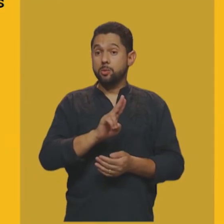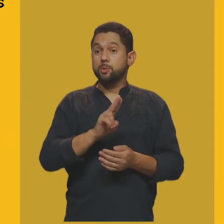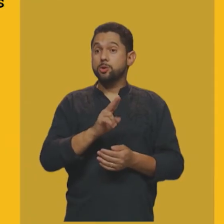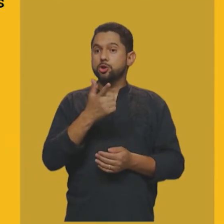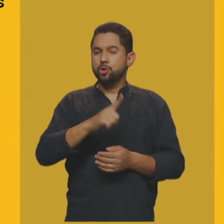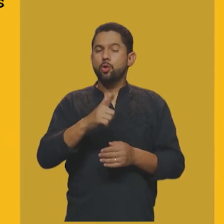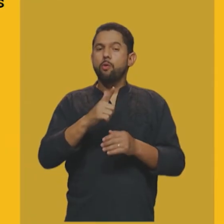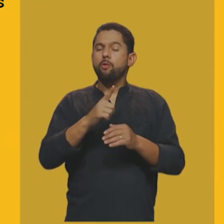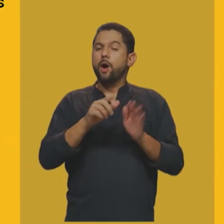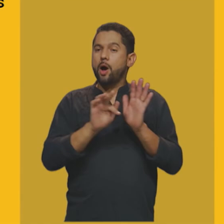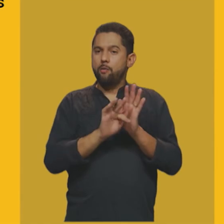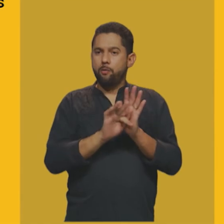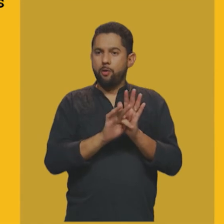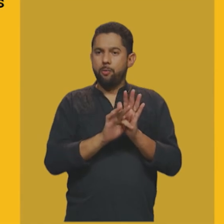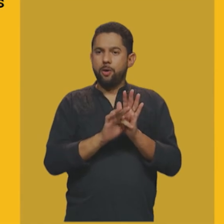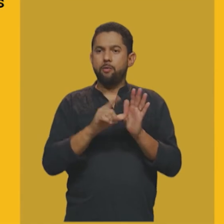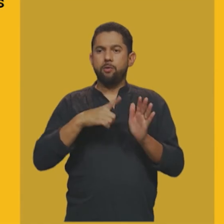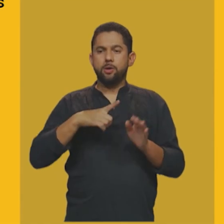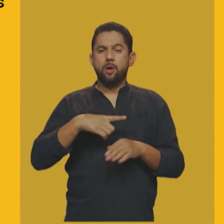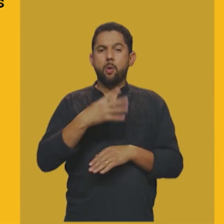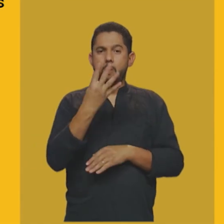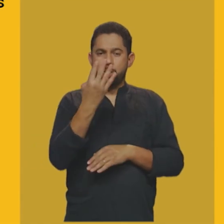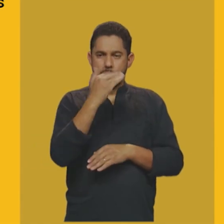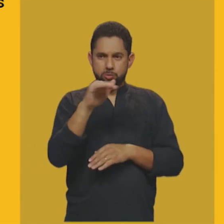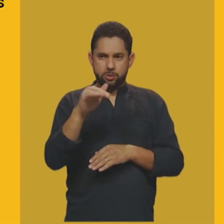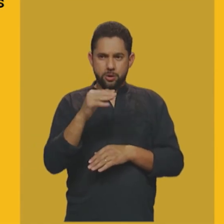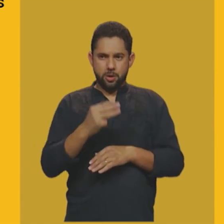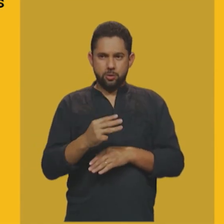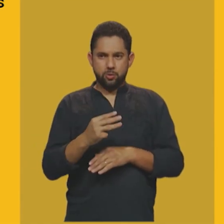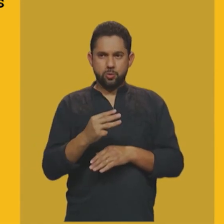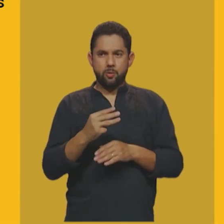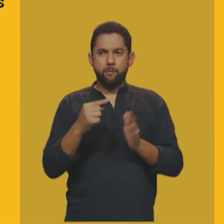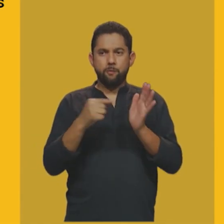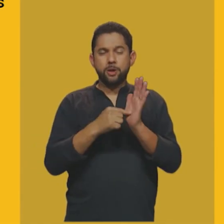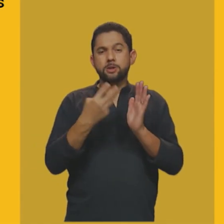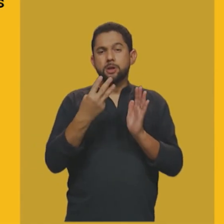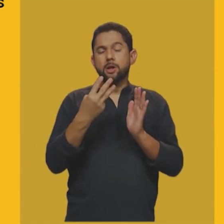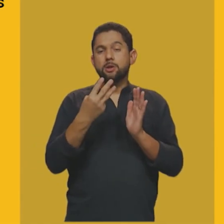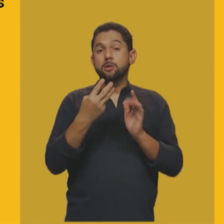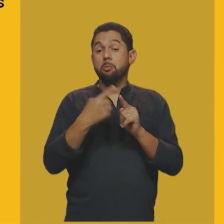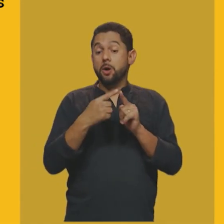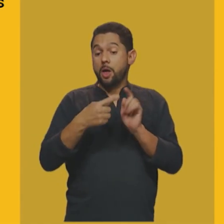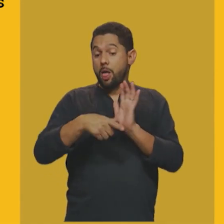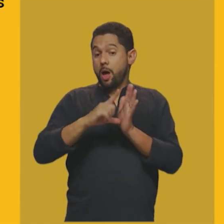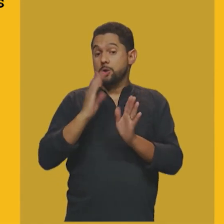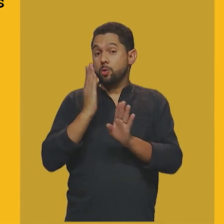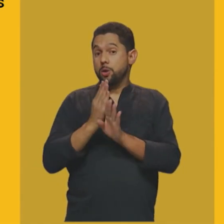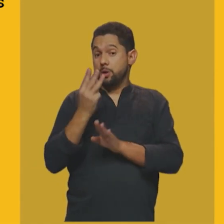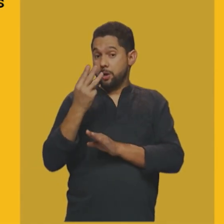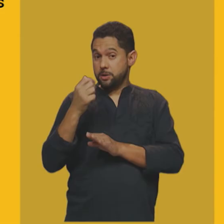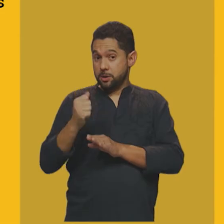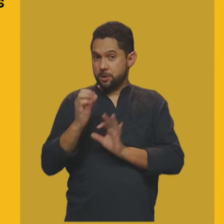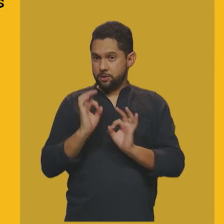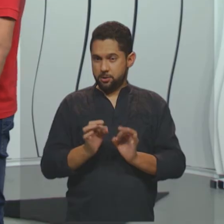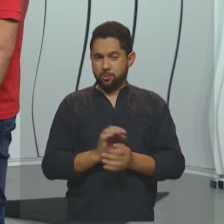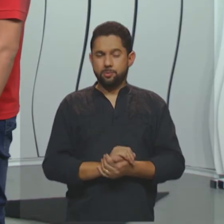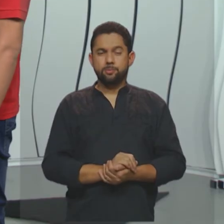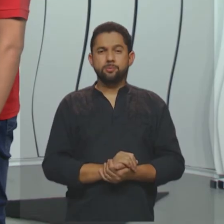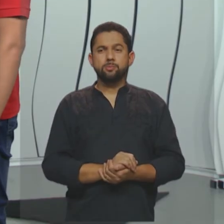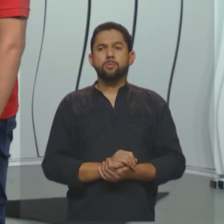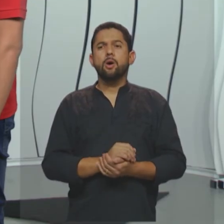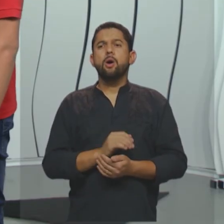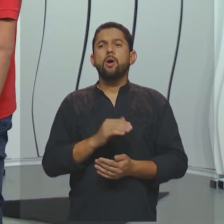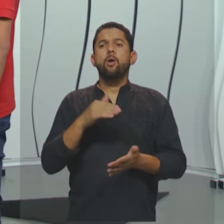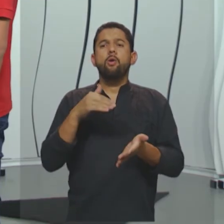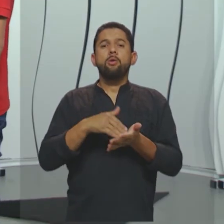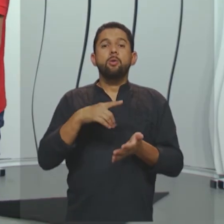ficar 4/3, que é o valor da resistência equivalente 1, vezes 3 amperes, que é o valor da corrente que passa nesse resistor. Dá um